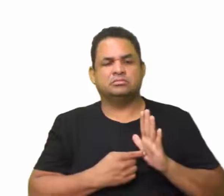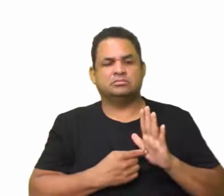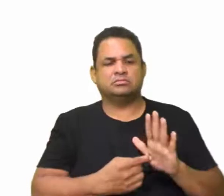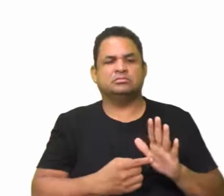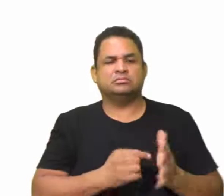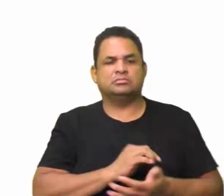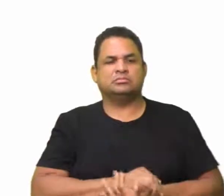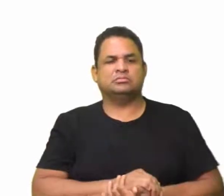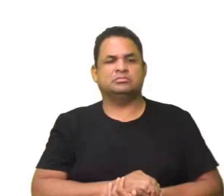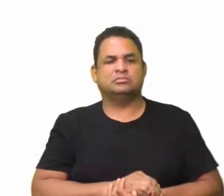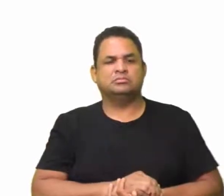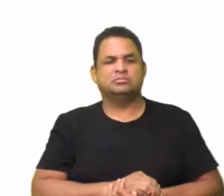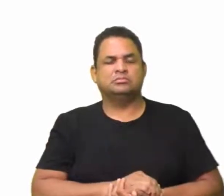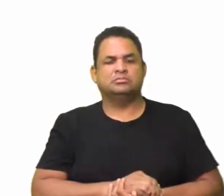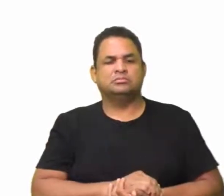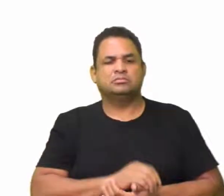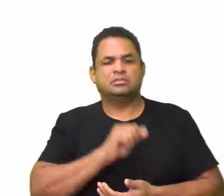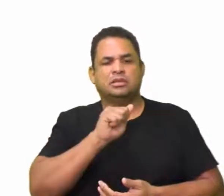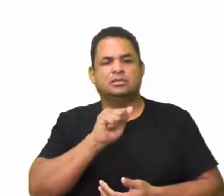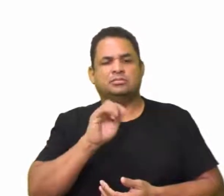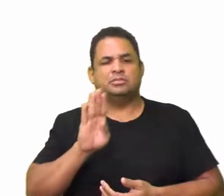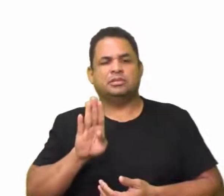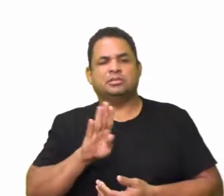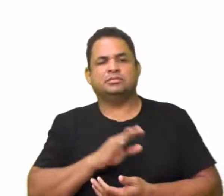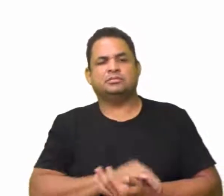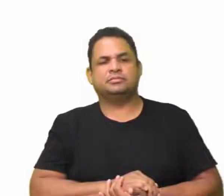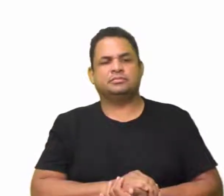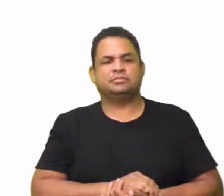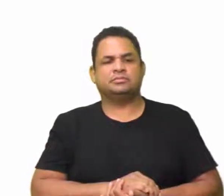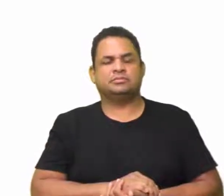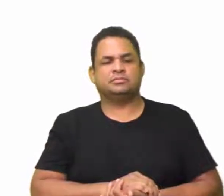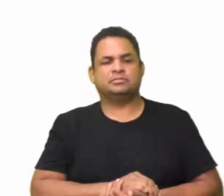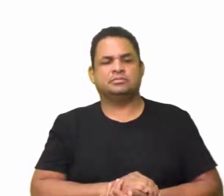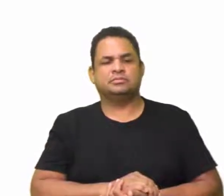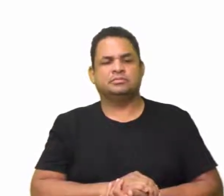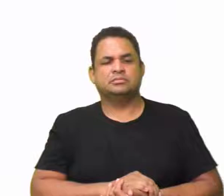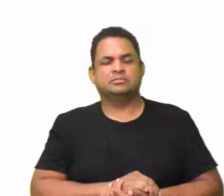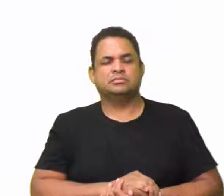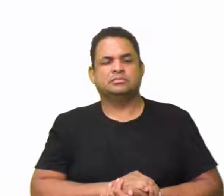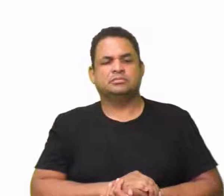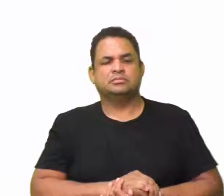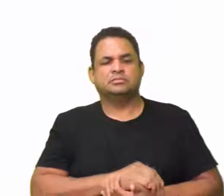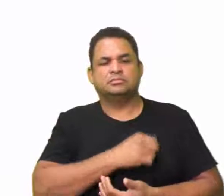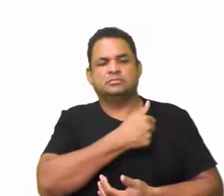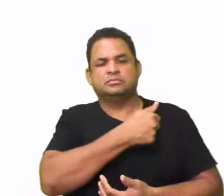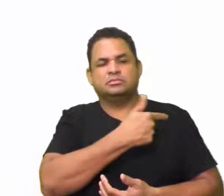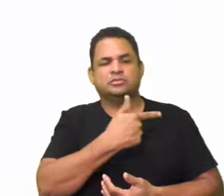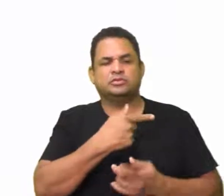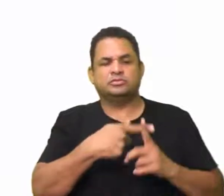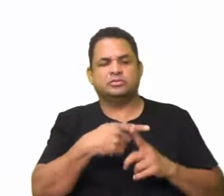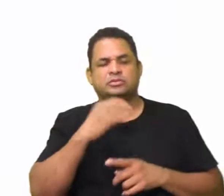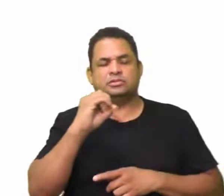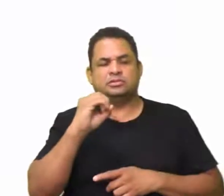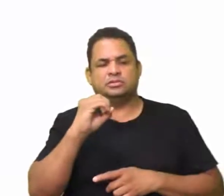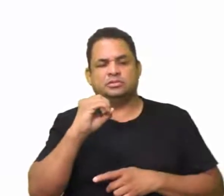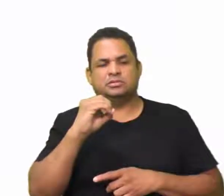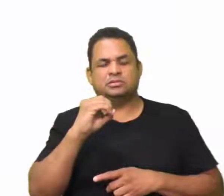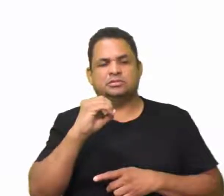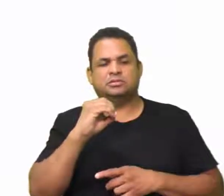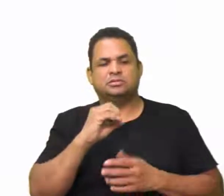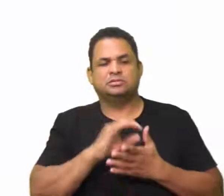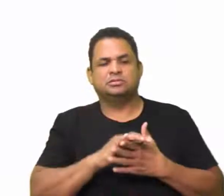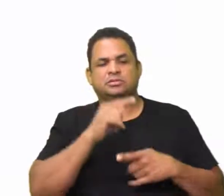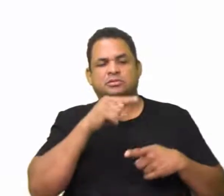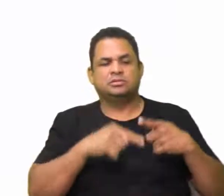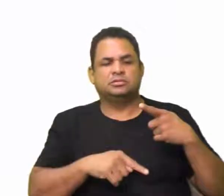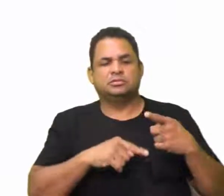representação. A e B está bem simplesinho, vai colocar Encosta. matematicamente 12 mais 0, né? E E divide por